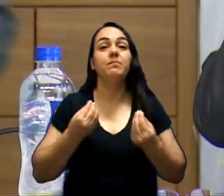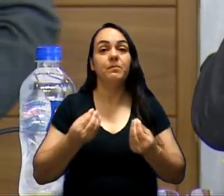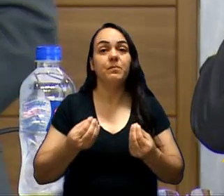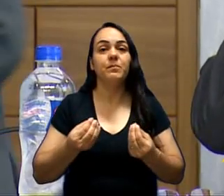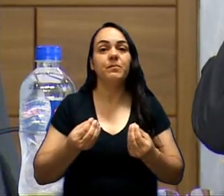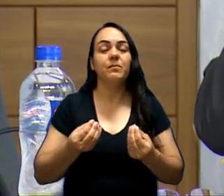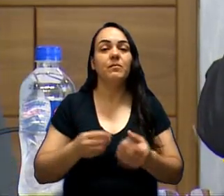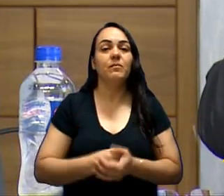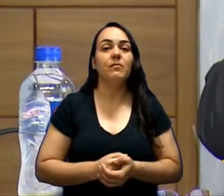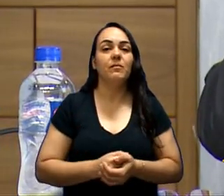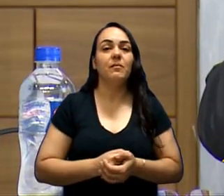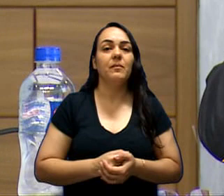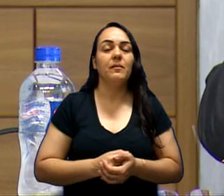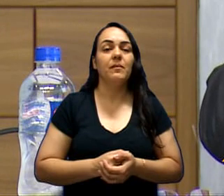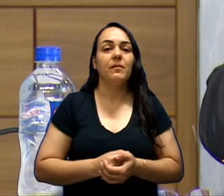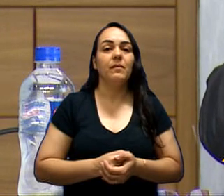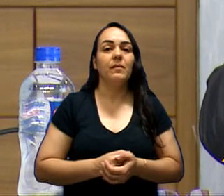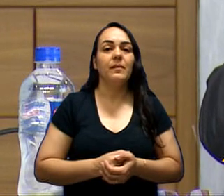foi...